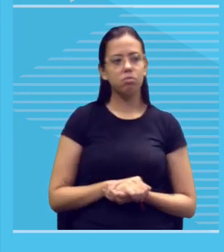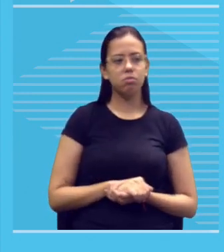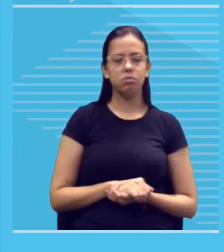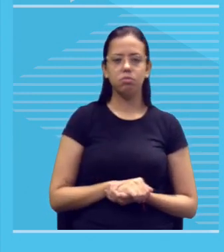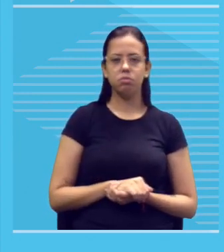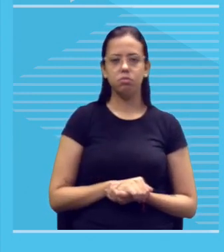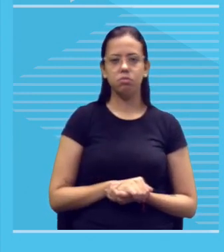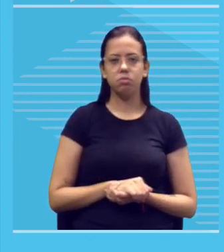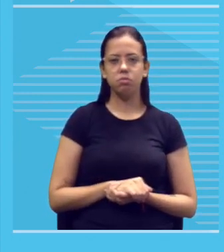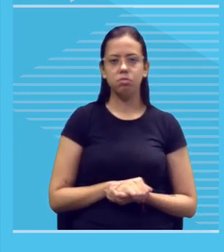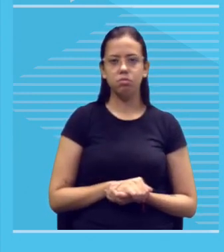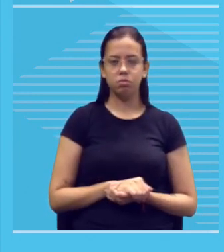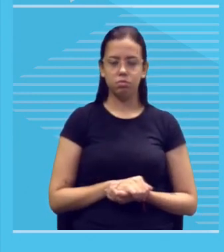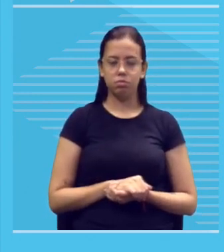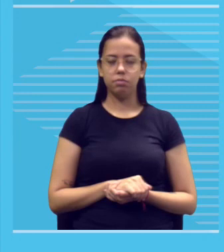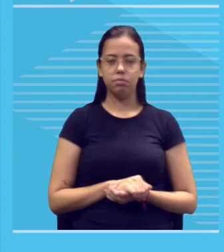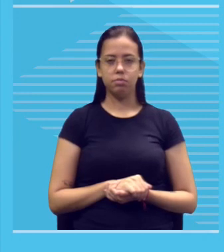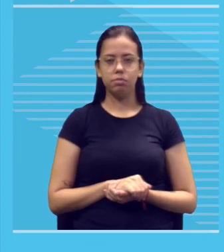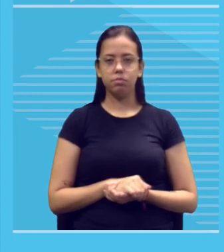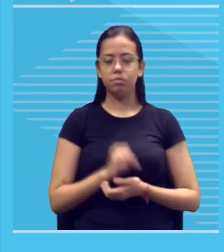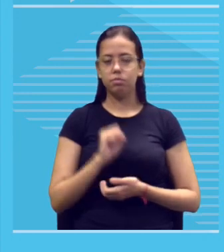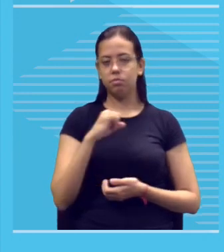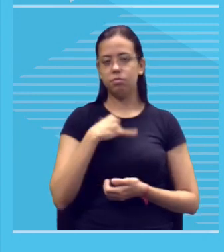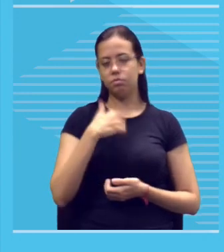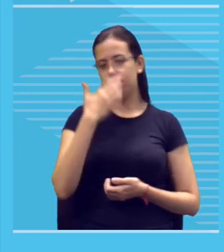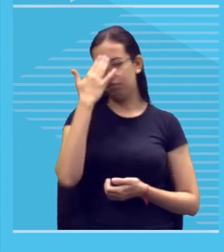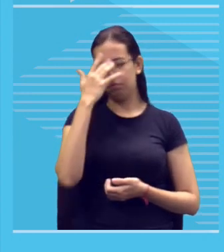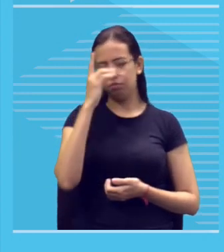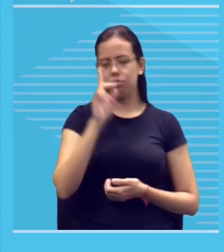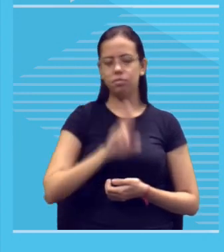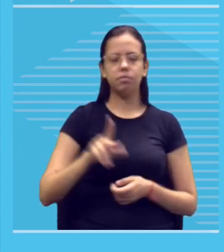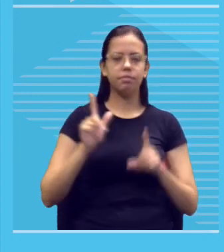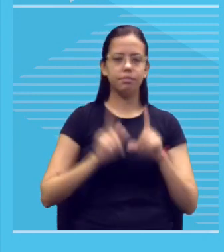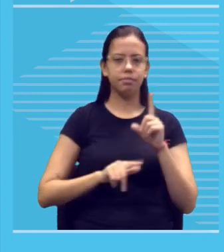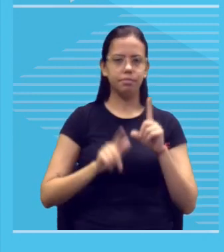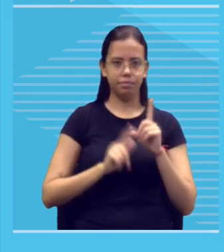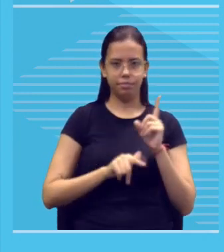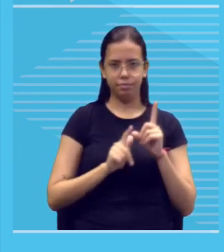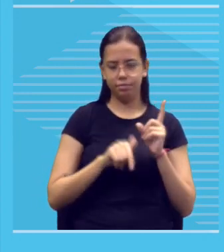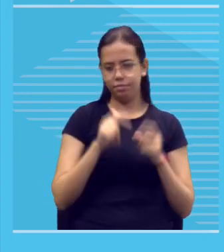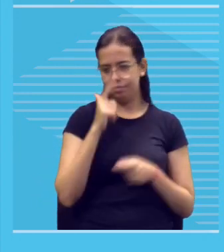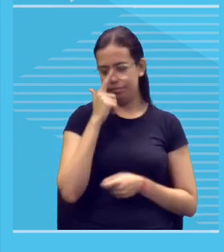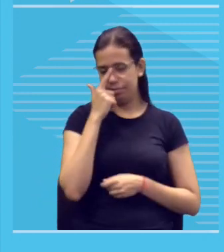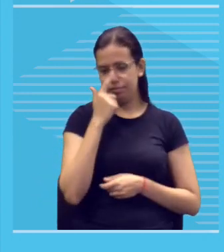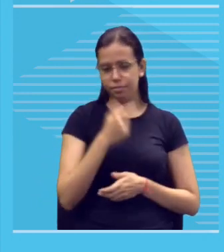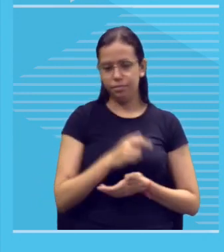quando eu não sei a gente identifica esse número através de uma letra